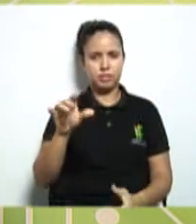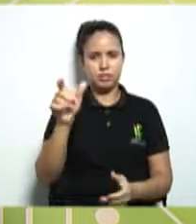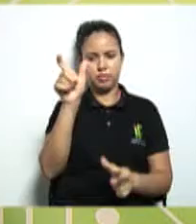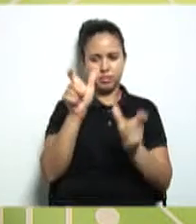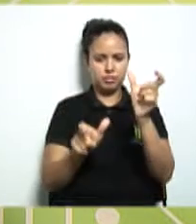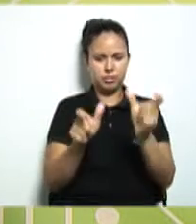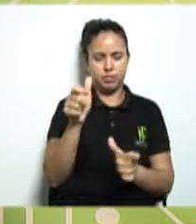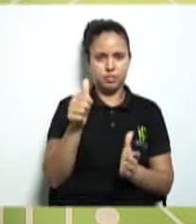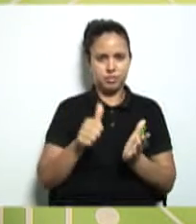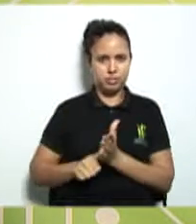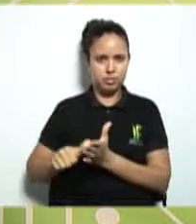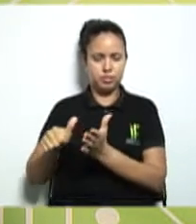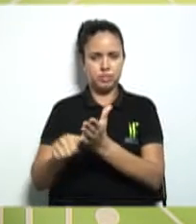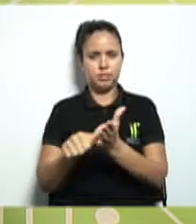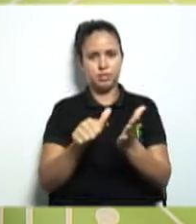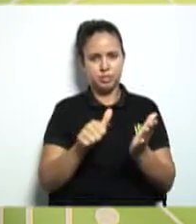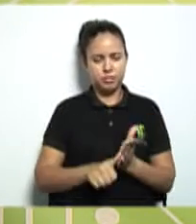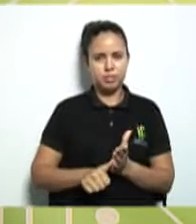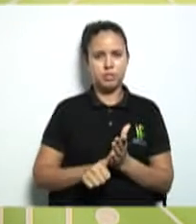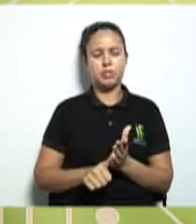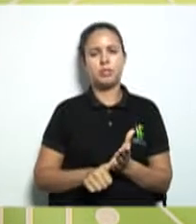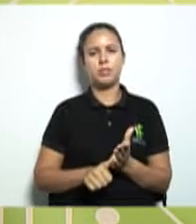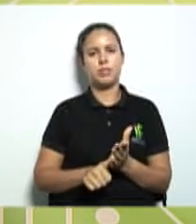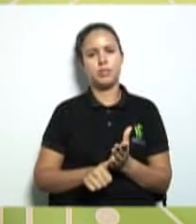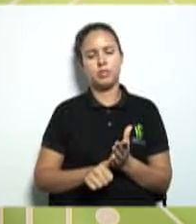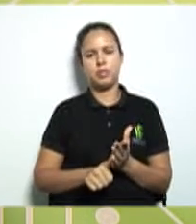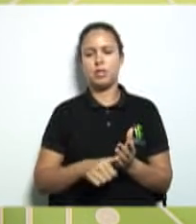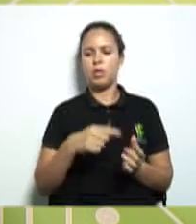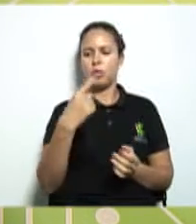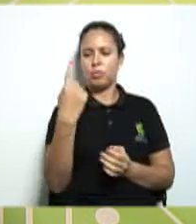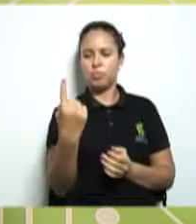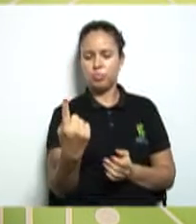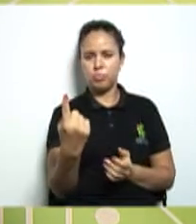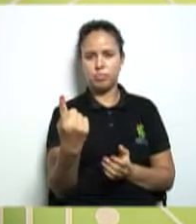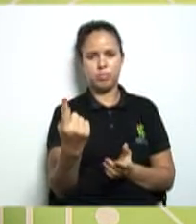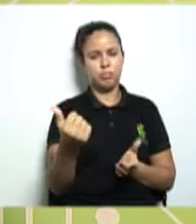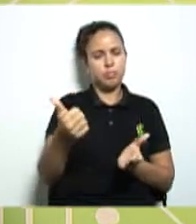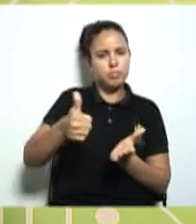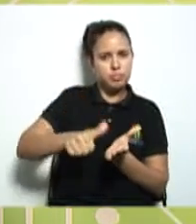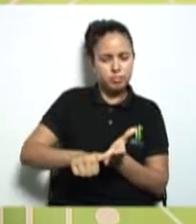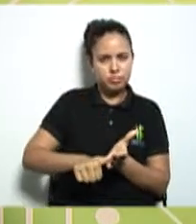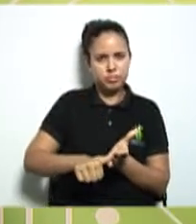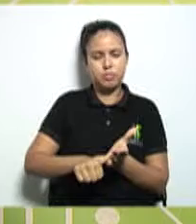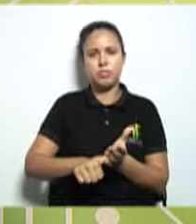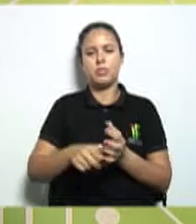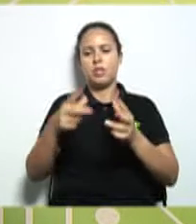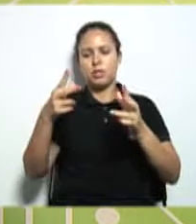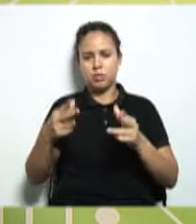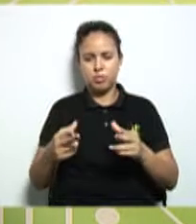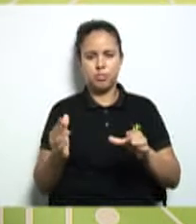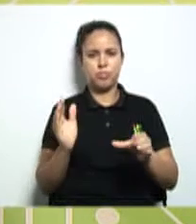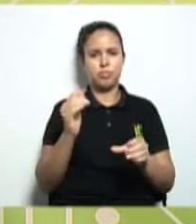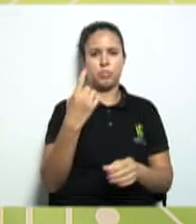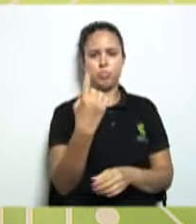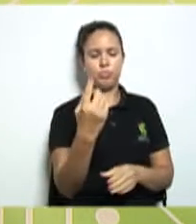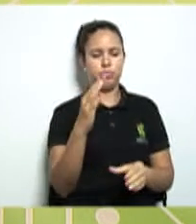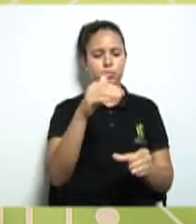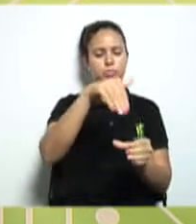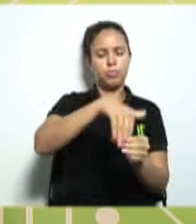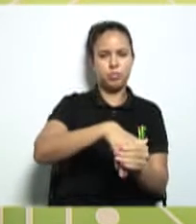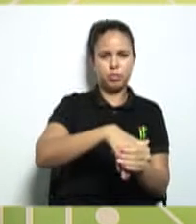ele equivale a um voto, independentemente do capital, né? Que